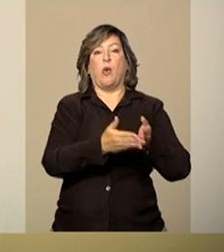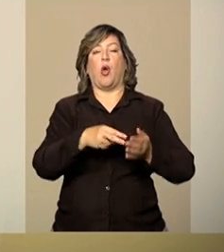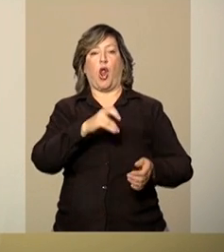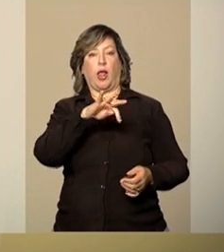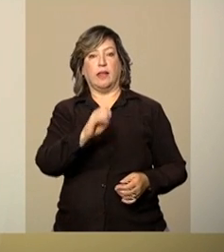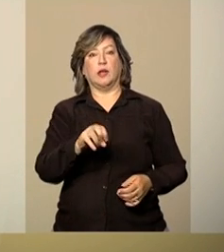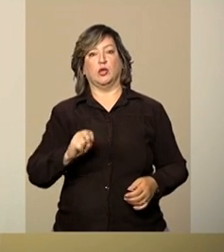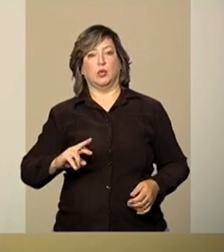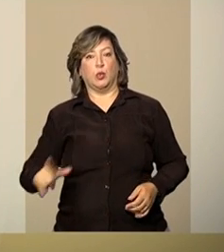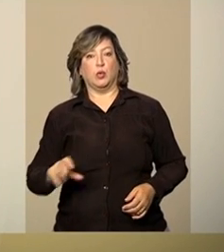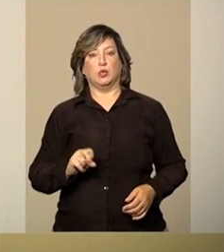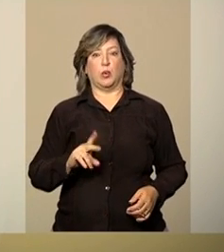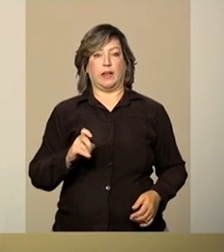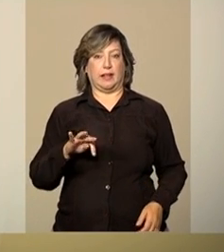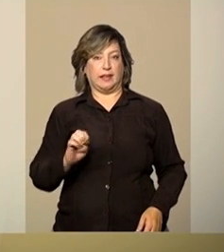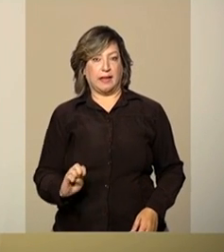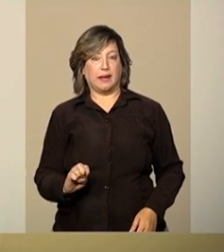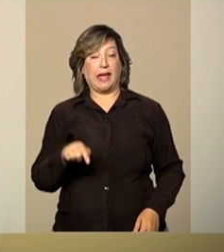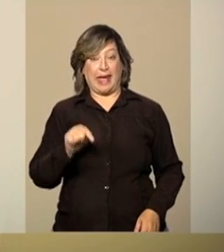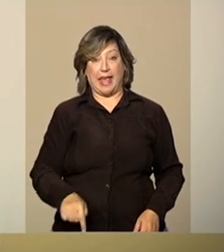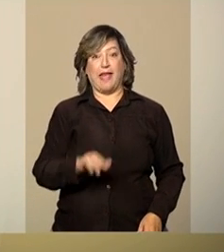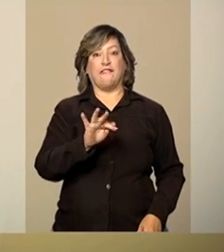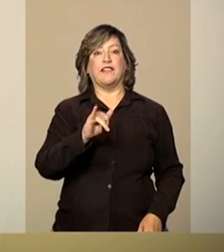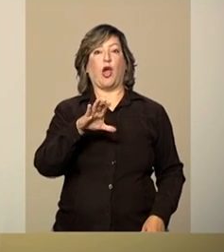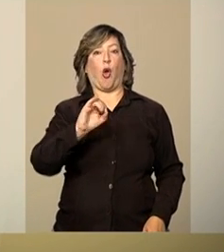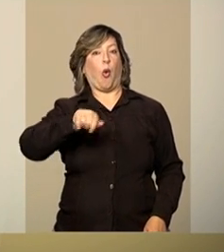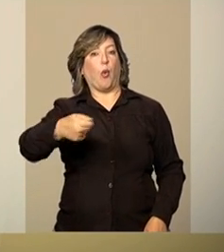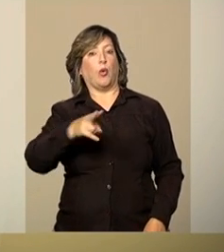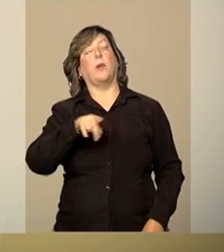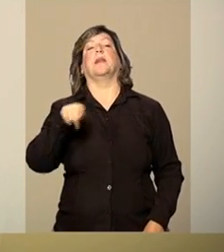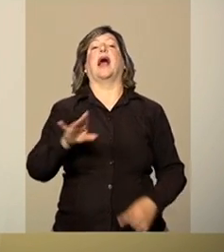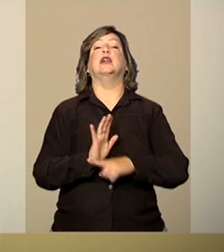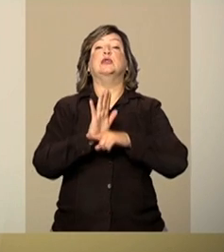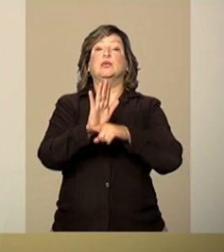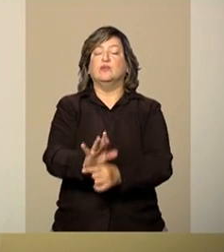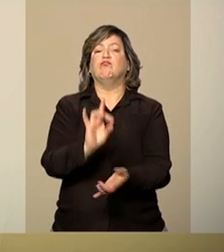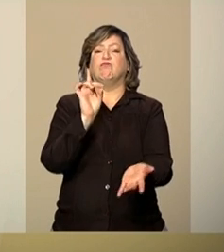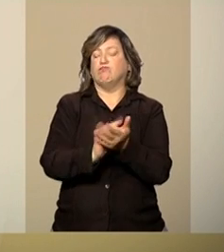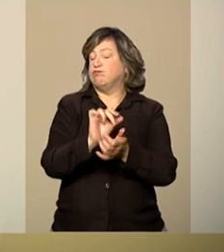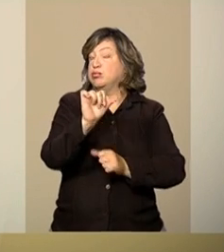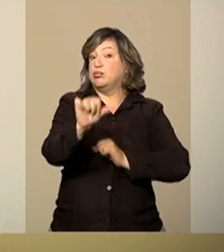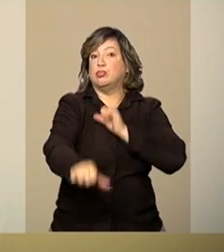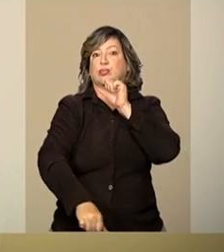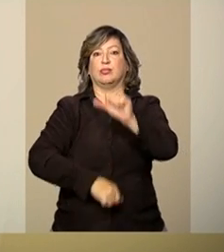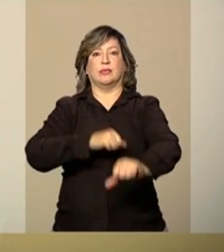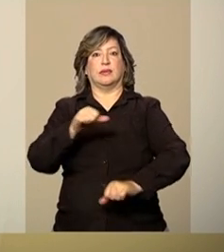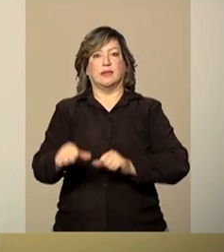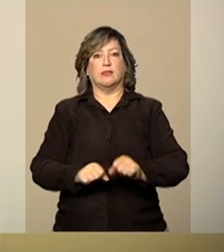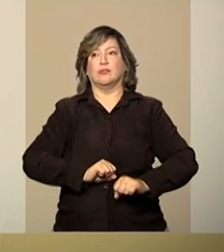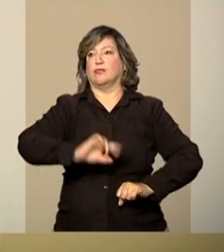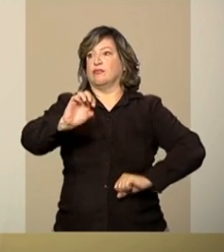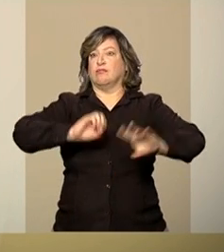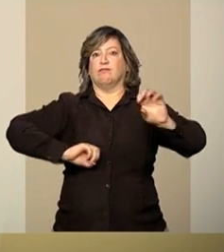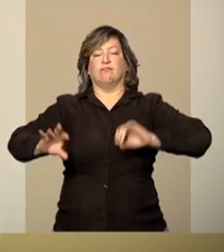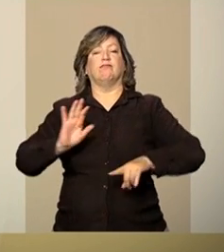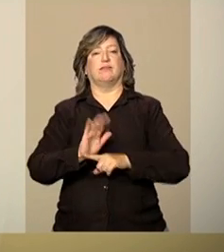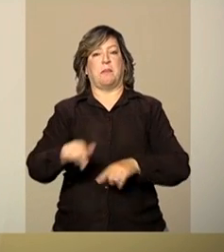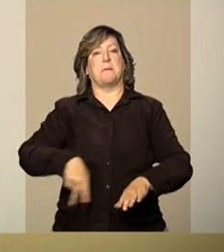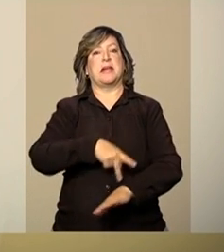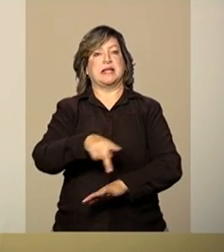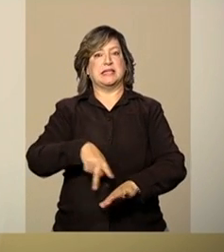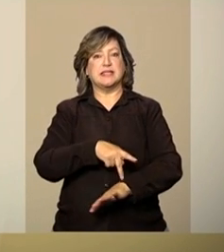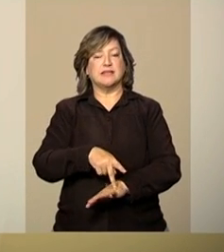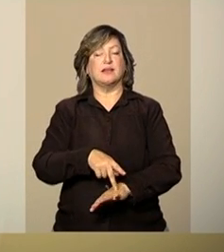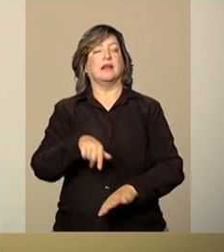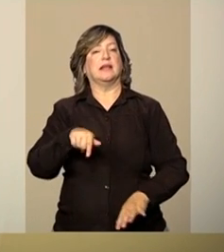e do Sul e Sudeste a fico vai contribuir para uma verdadeira transformação logística de nosso país